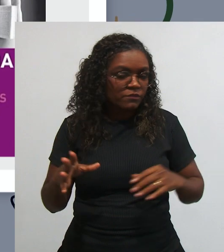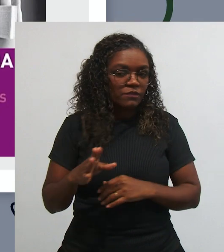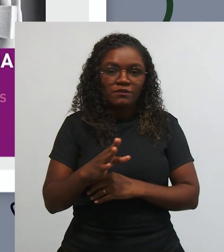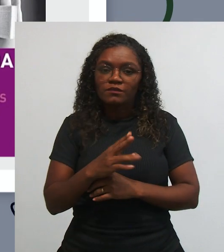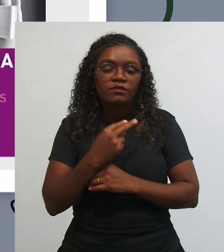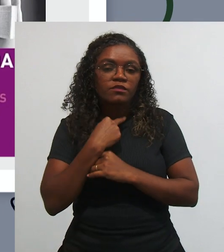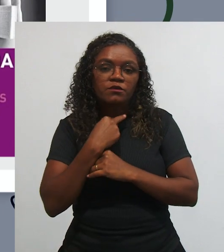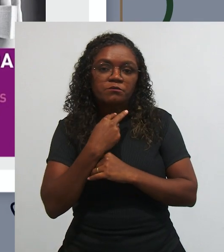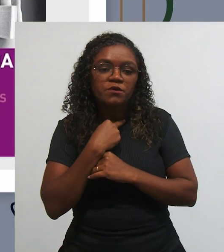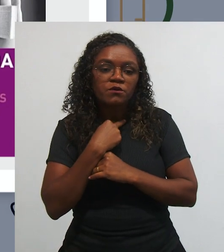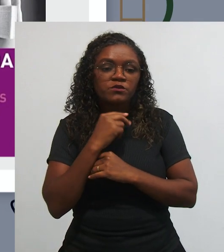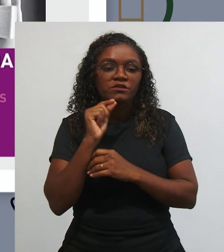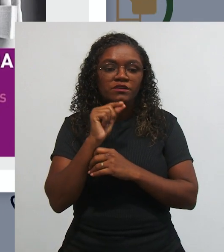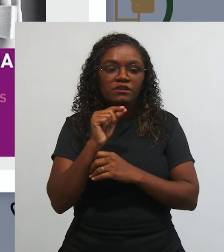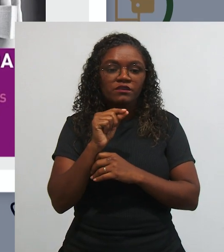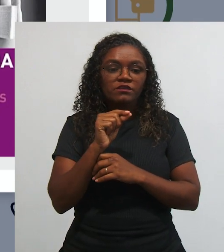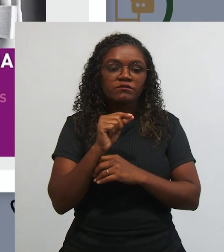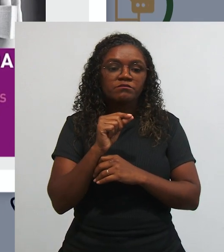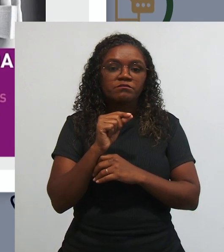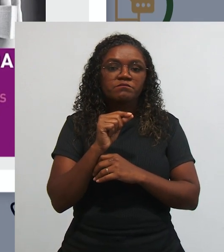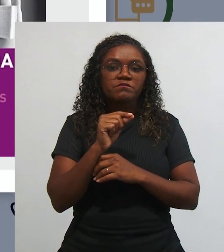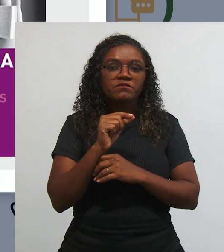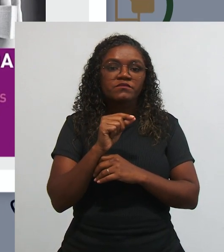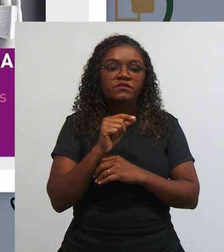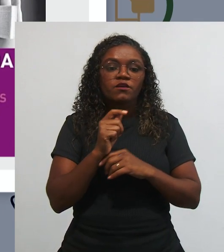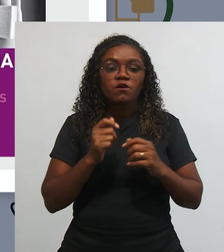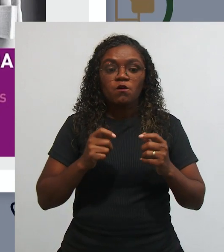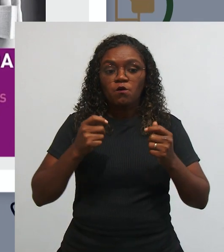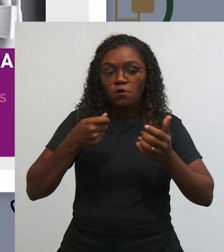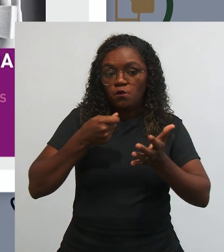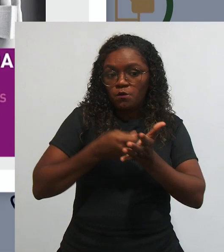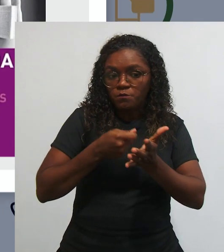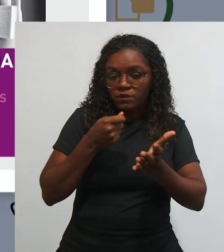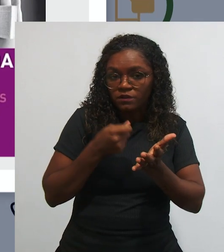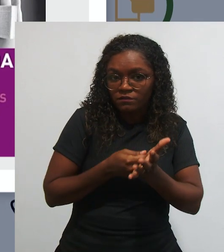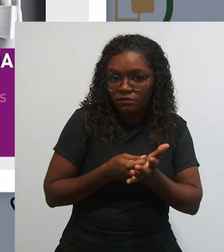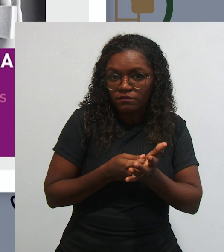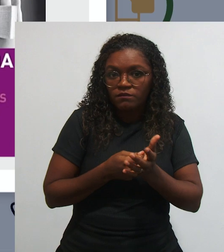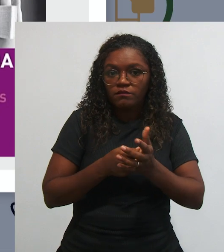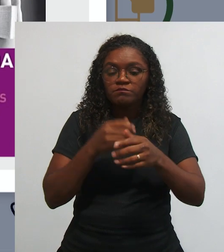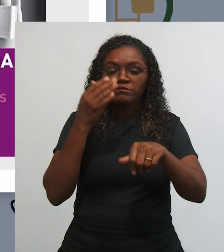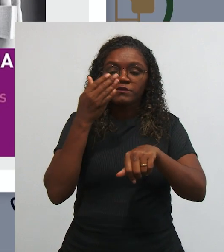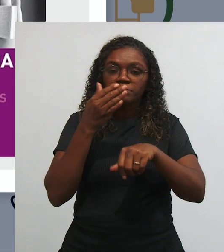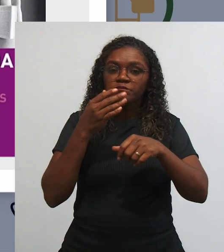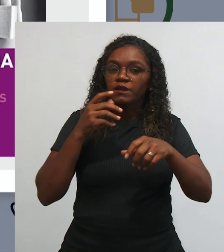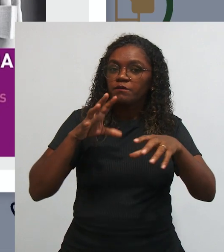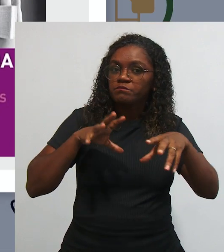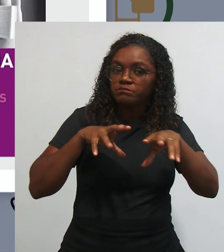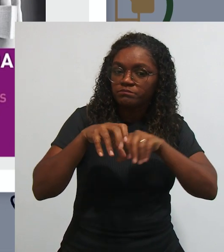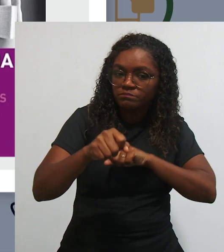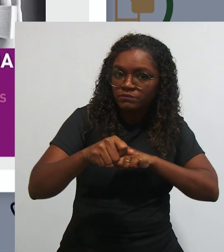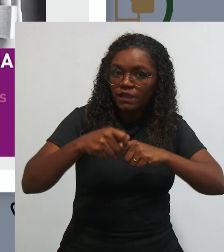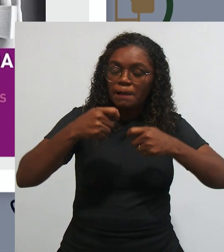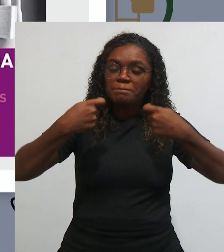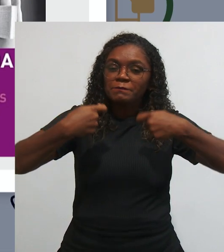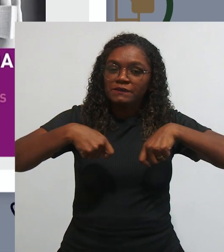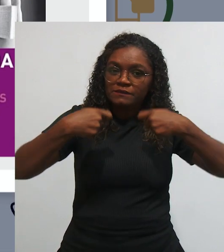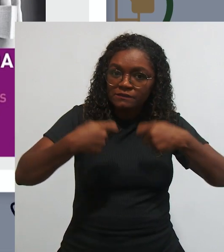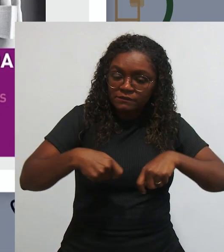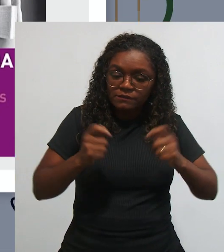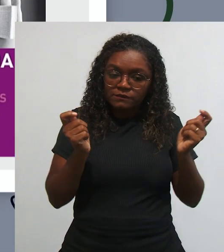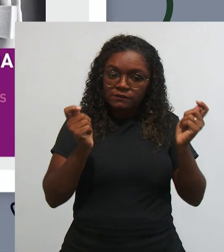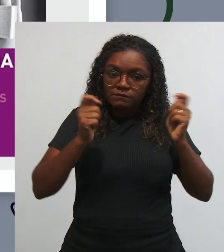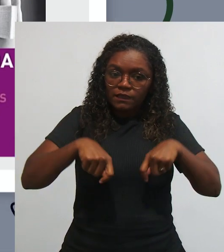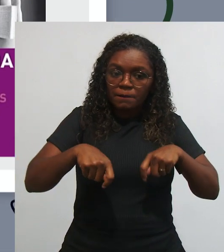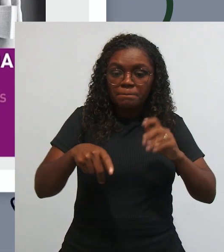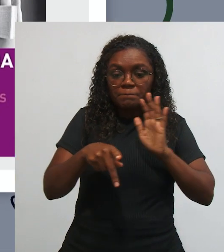o dever de, na sua prática docente, reforçar a capacidade crítica do educando,